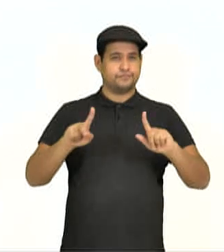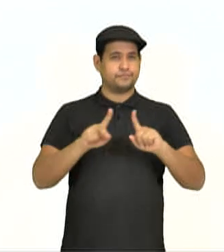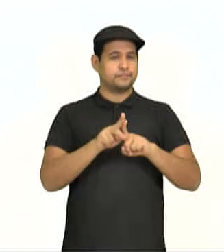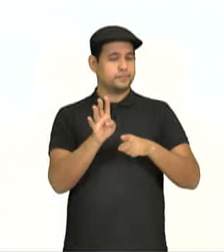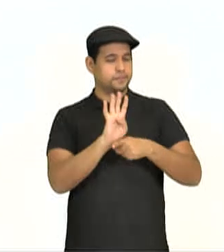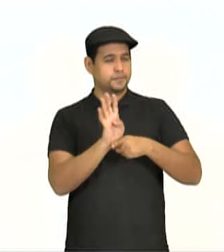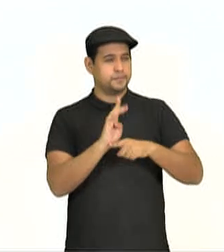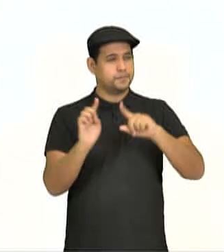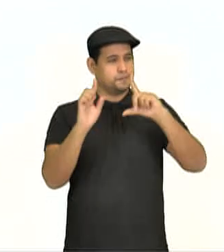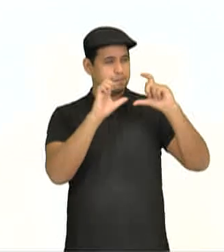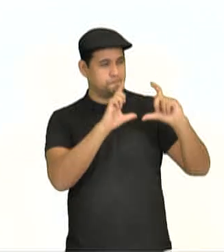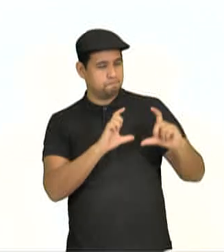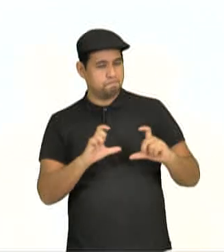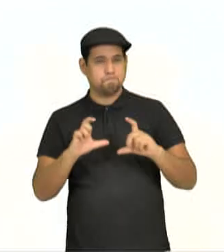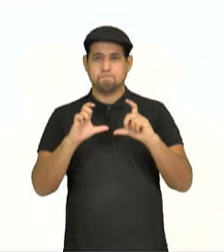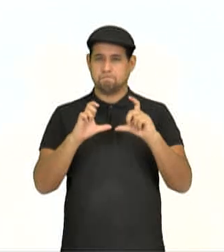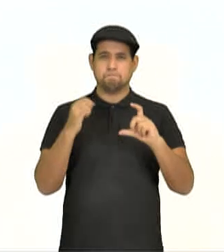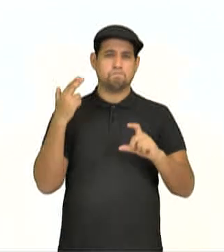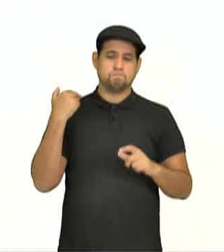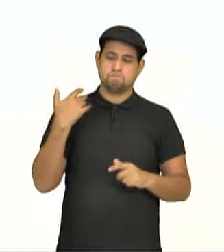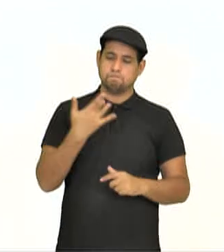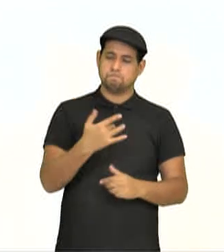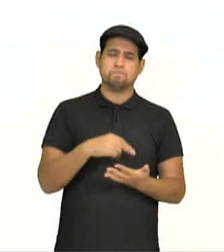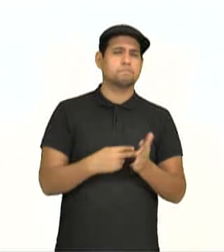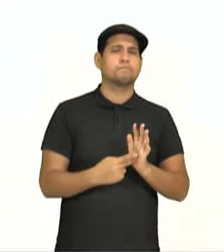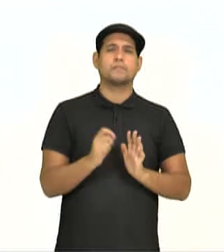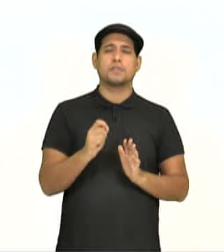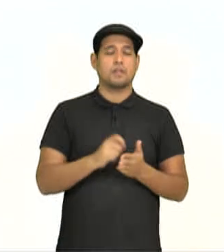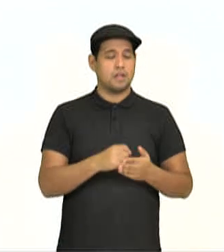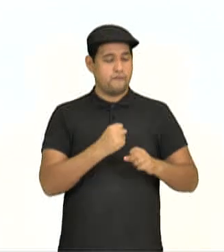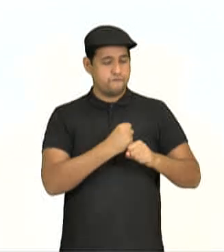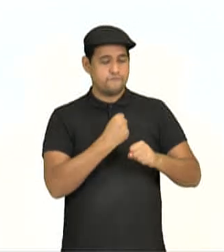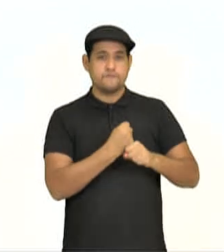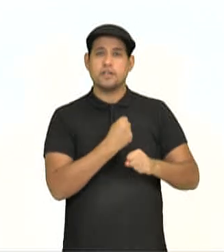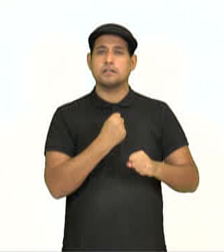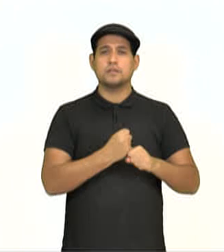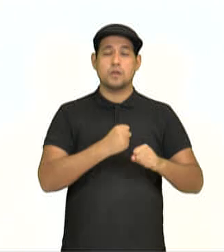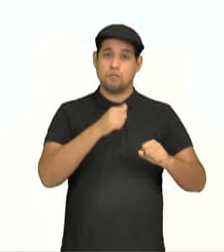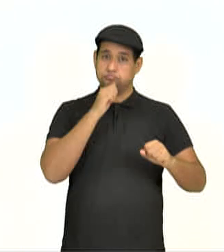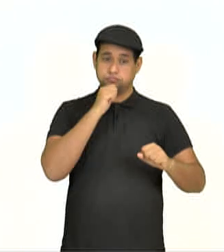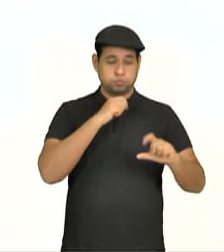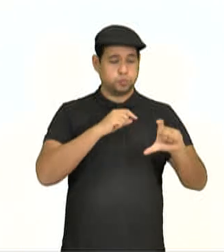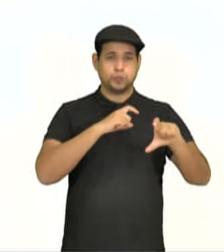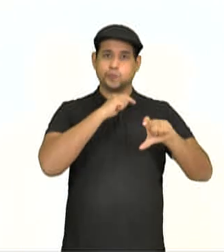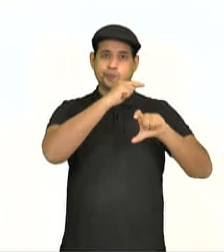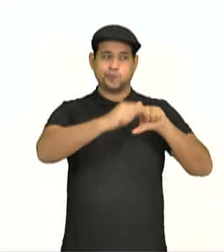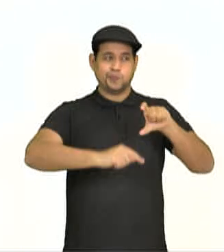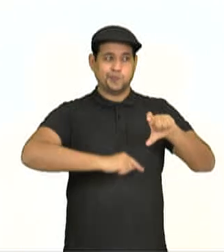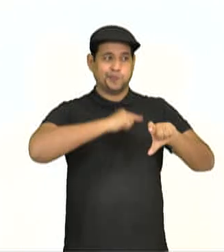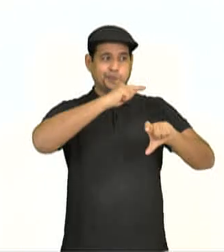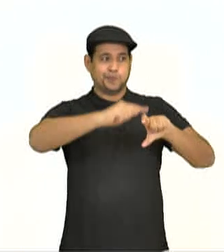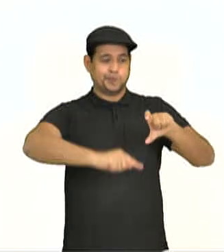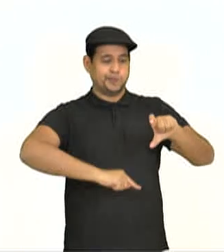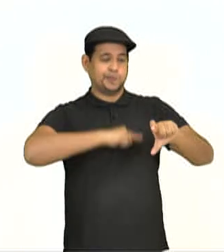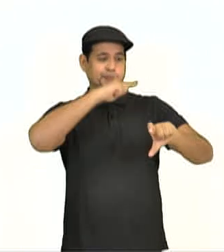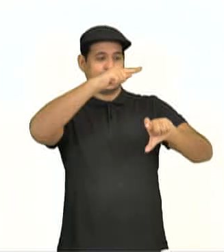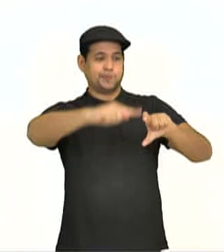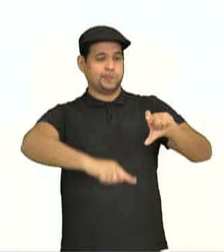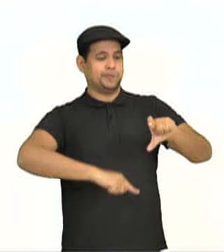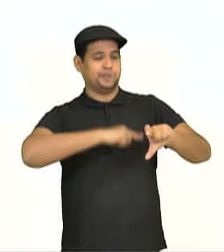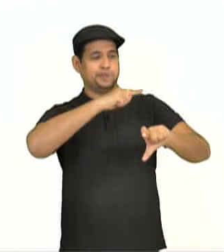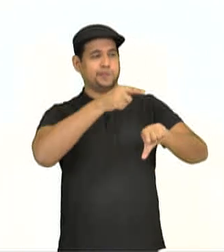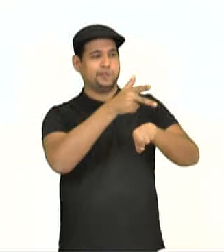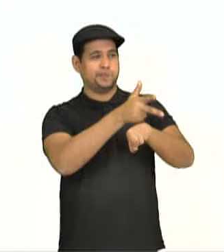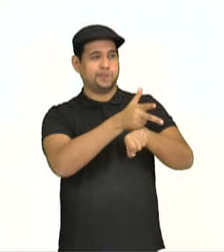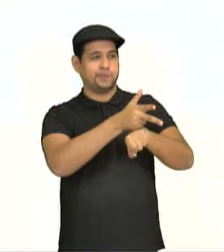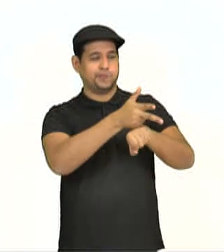filmes fotográficos comuns é ser fabricada em rolos maiores, permitindo assim